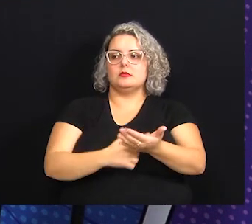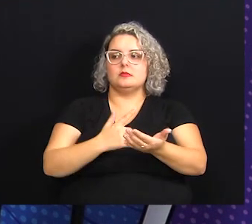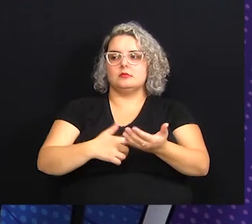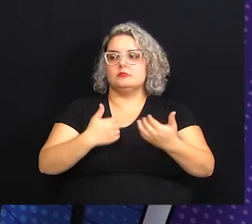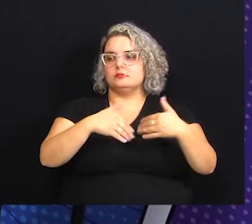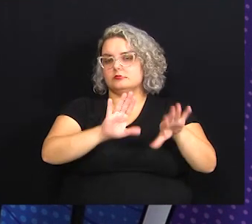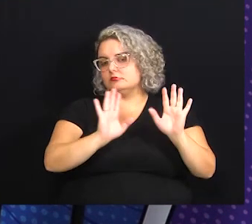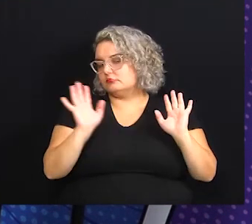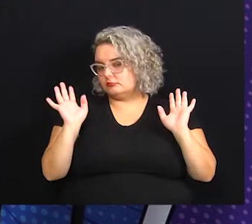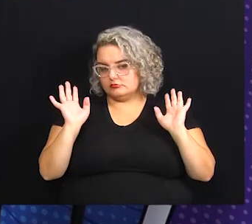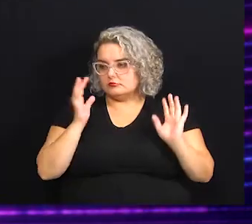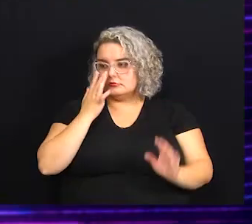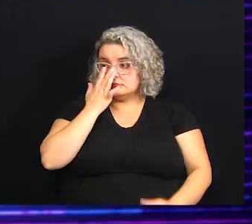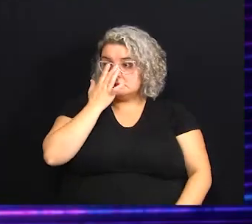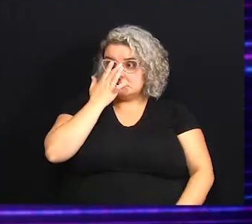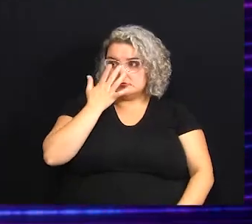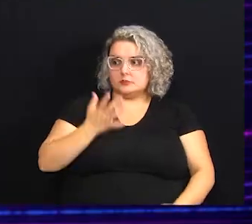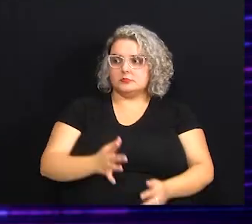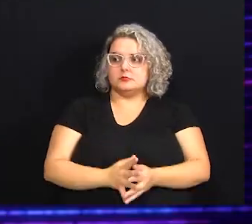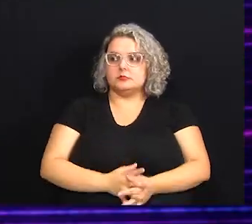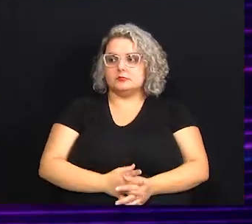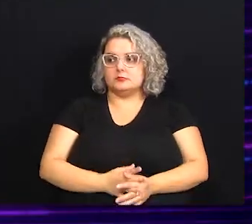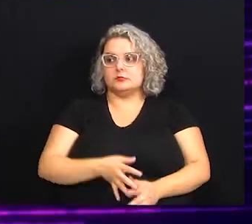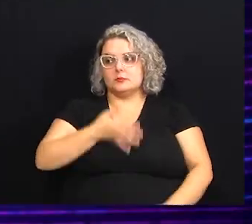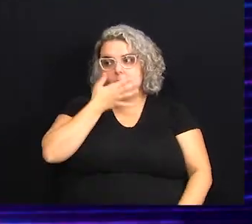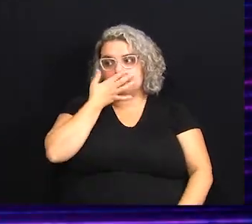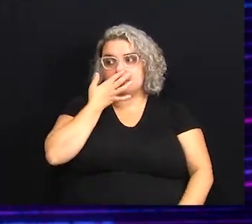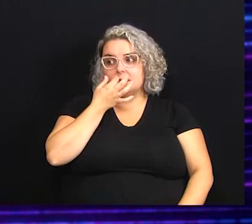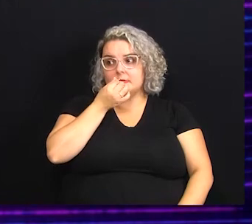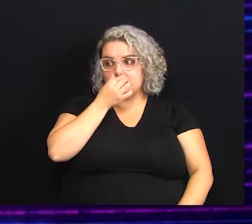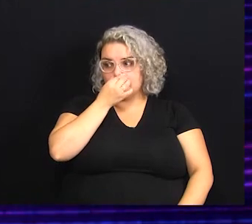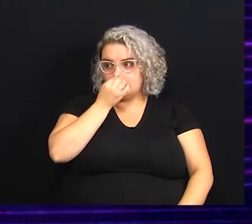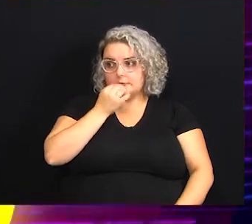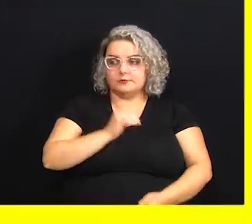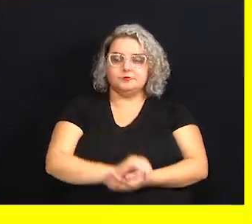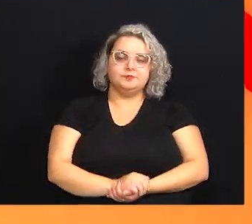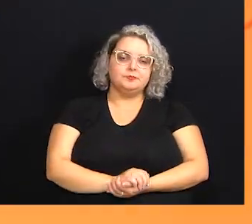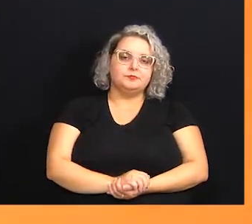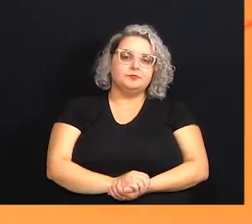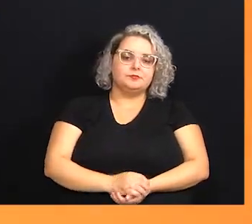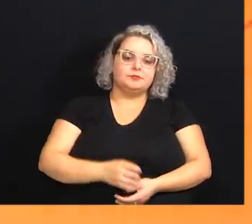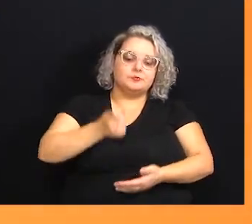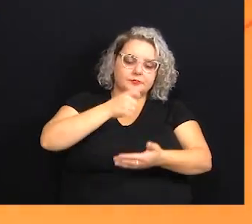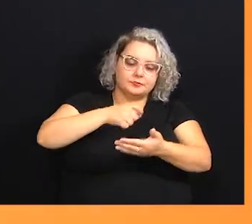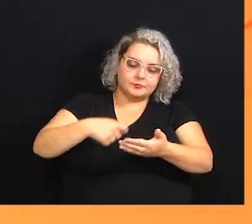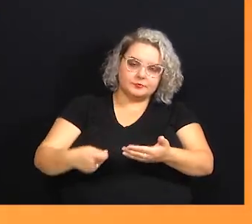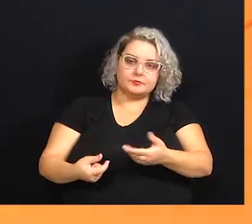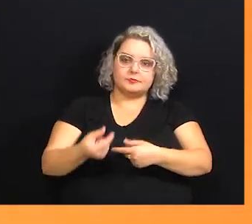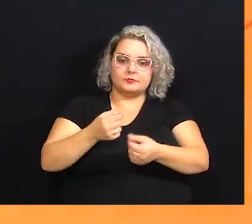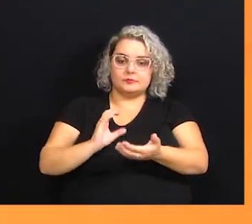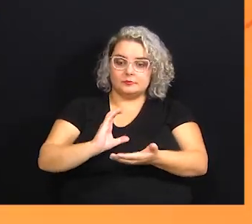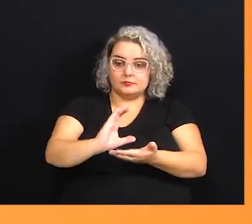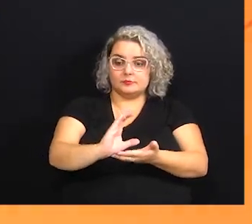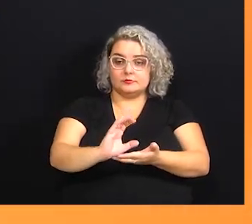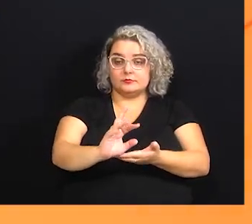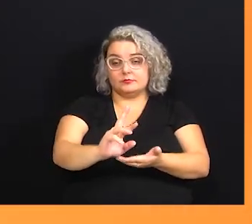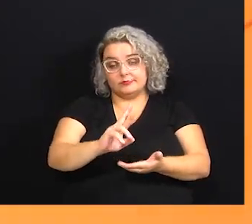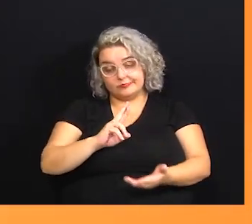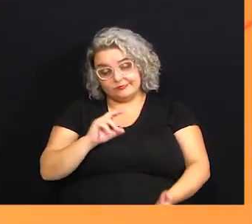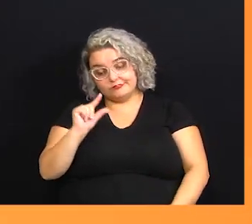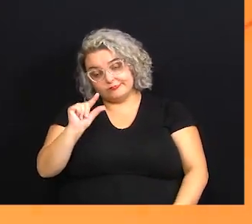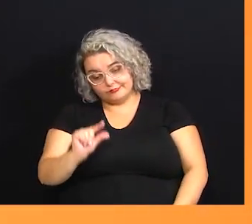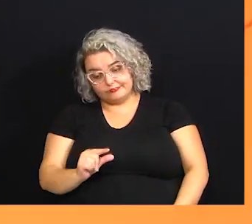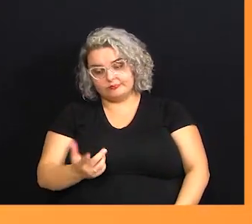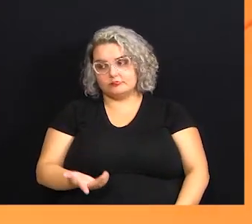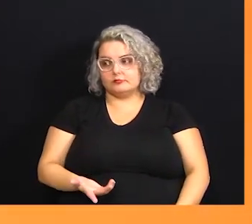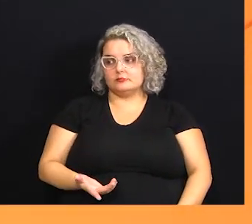jogado na estante e, sabe? Então, o autor tem um investimento muito grande e um retorno muito baixo. Tanto que, por